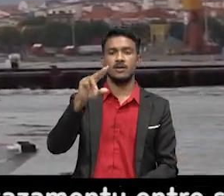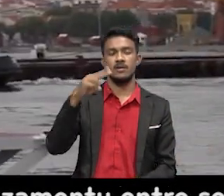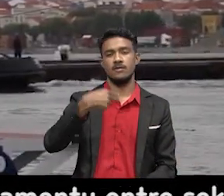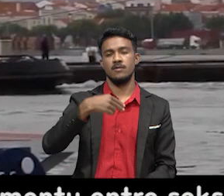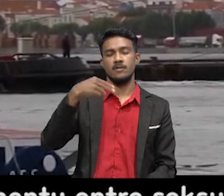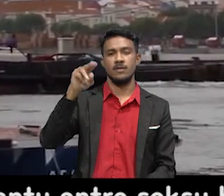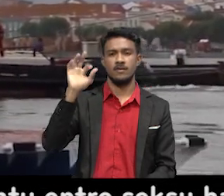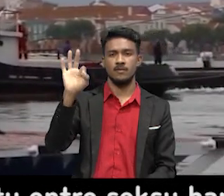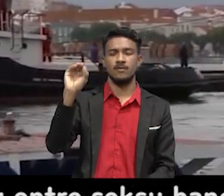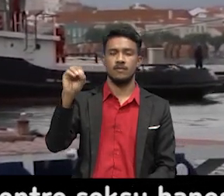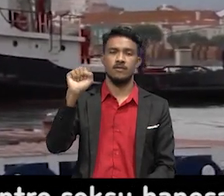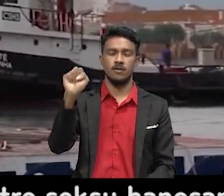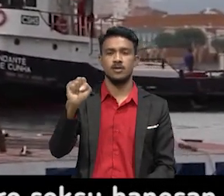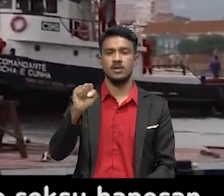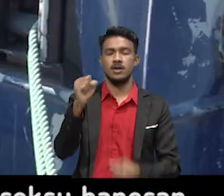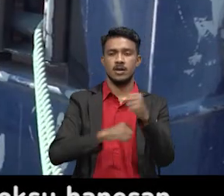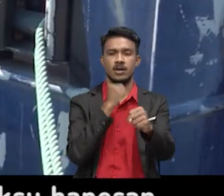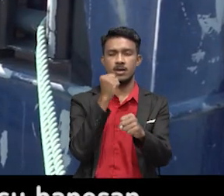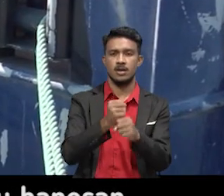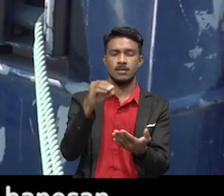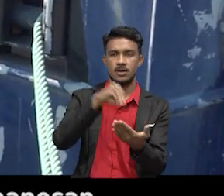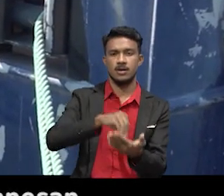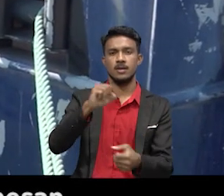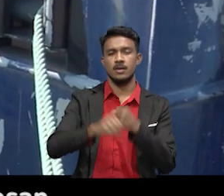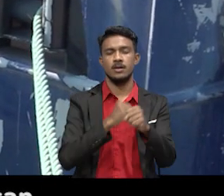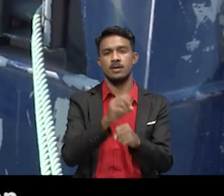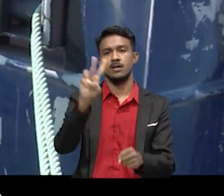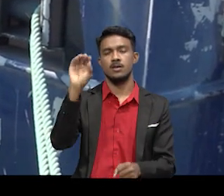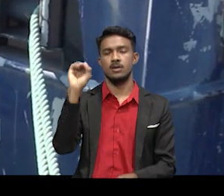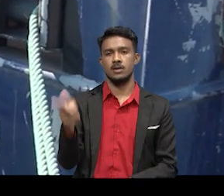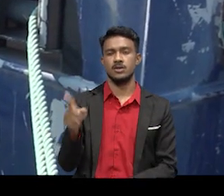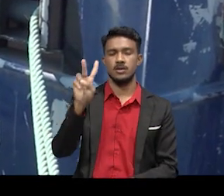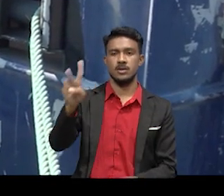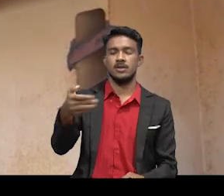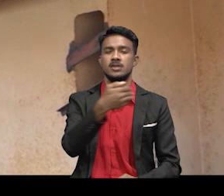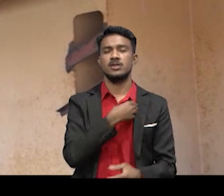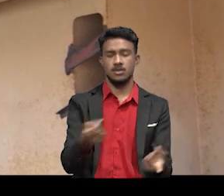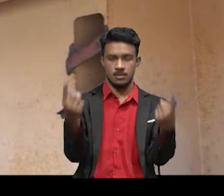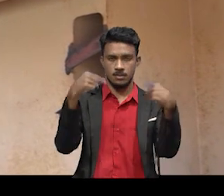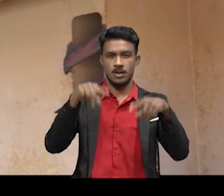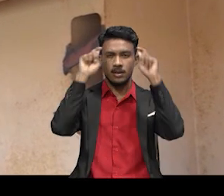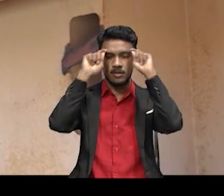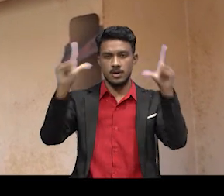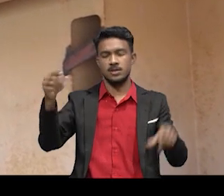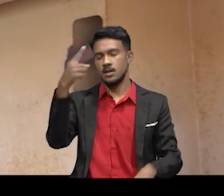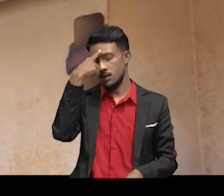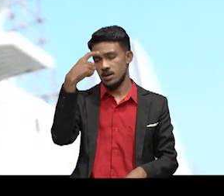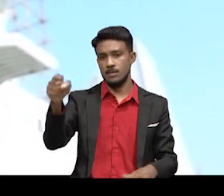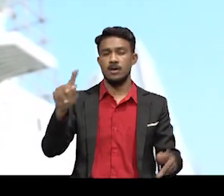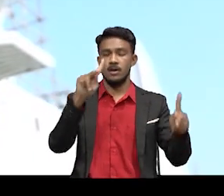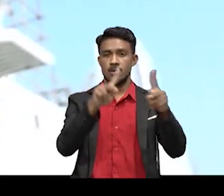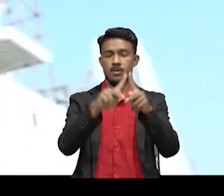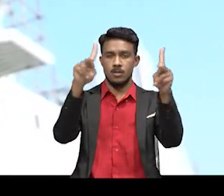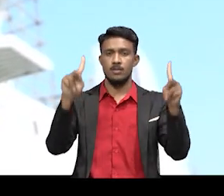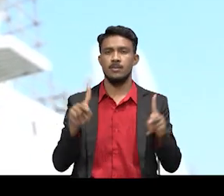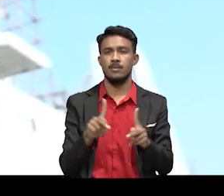ona tinan rihun rua ruanuluresin rua. Ro refere se daukto iha Timor-Leste tamba companhia Atlantic Eagle ne be responsável